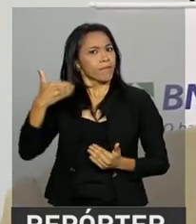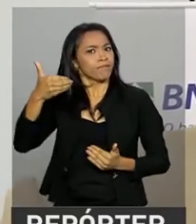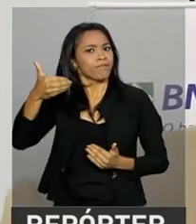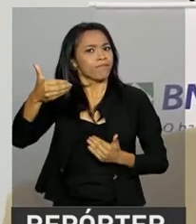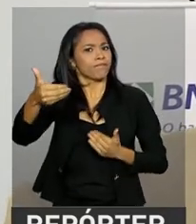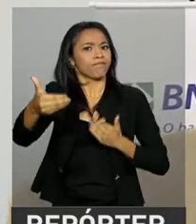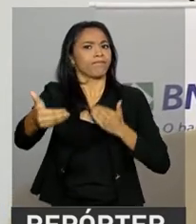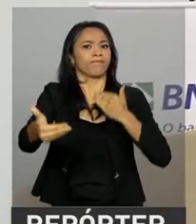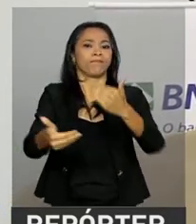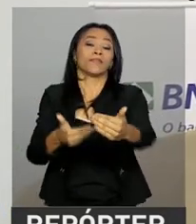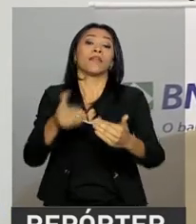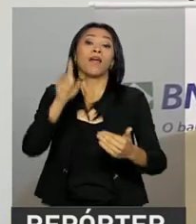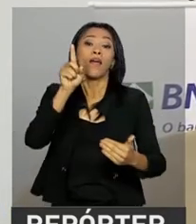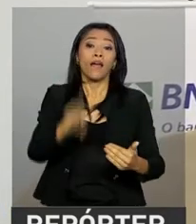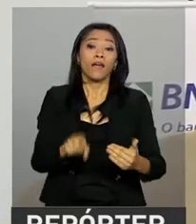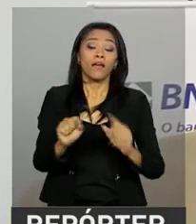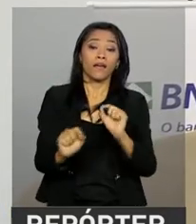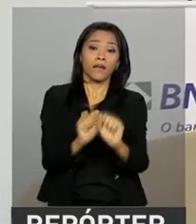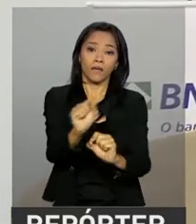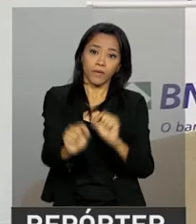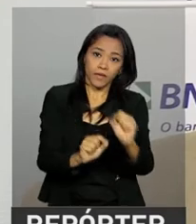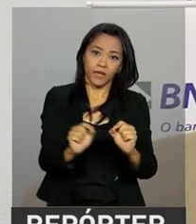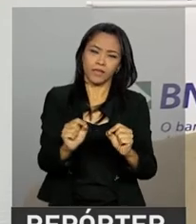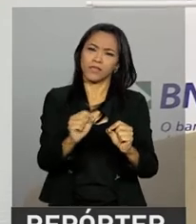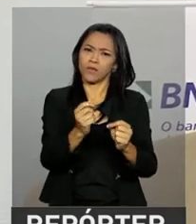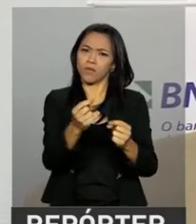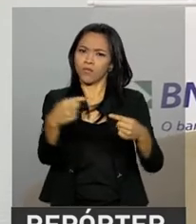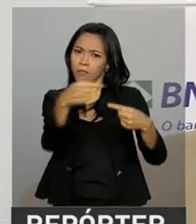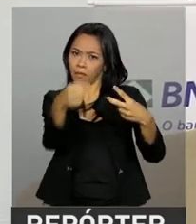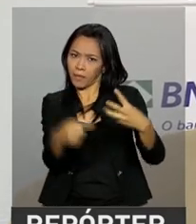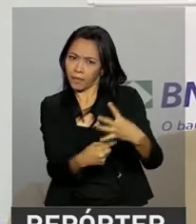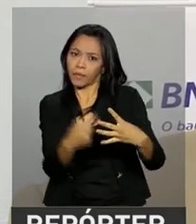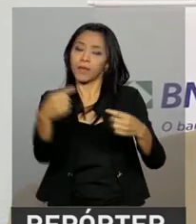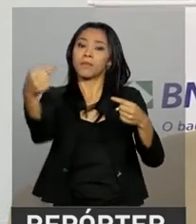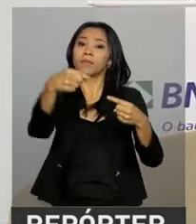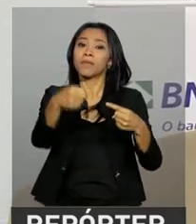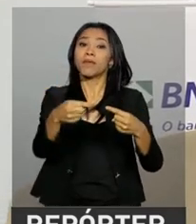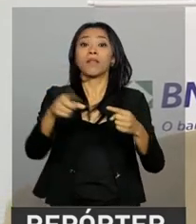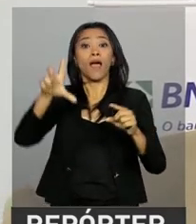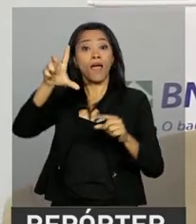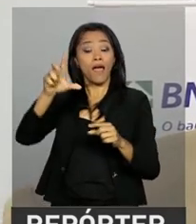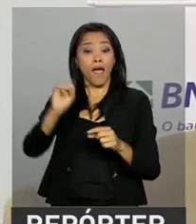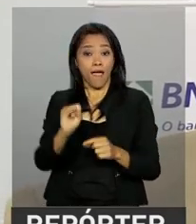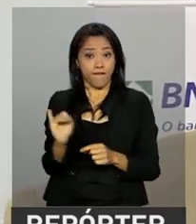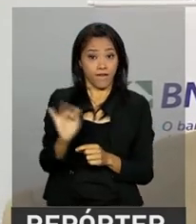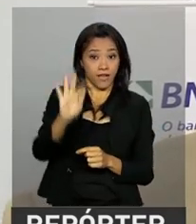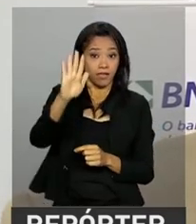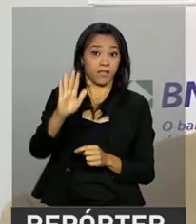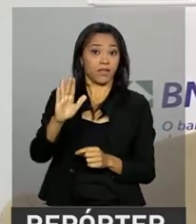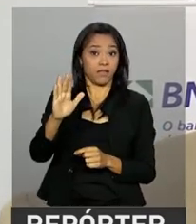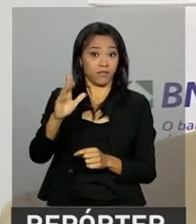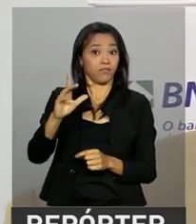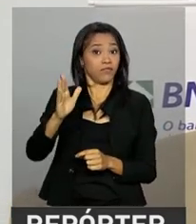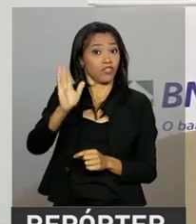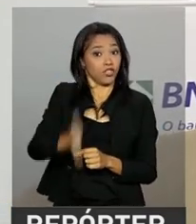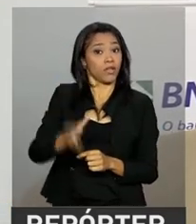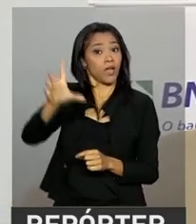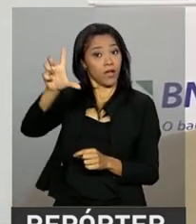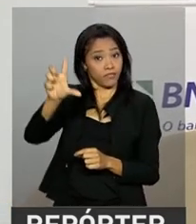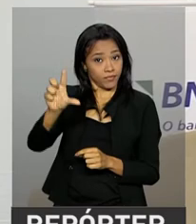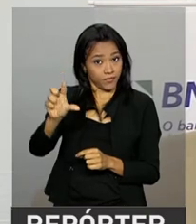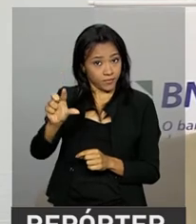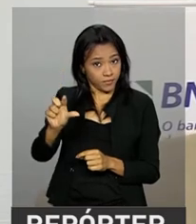estão associadas à queda da inflação e acho que a equipe já está em curso